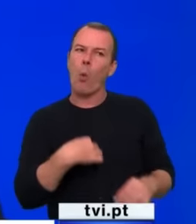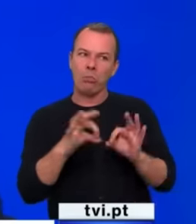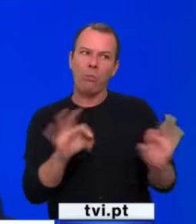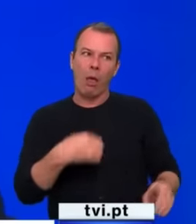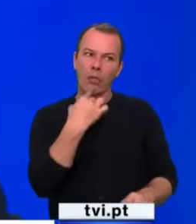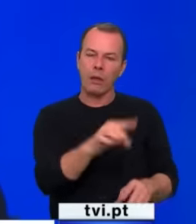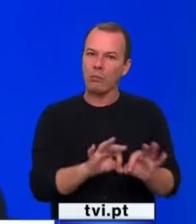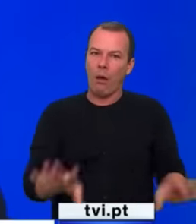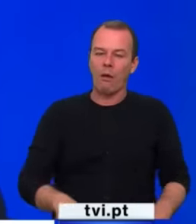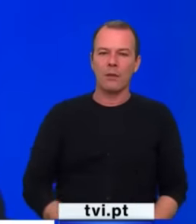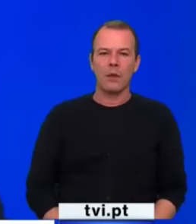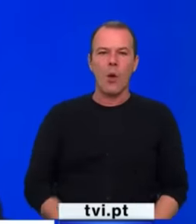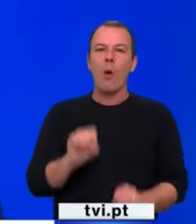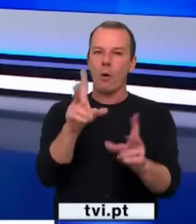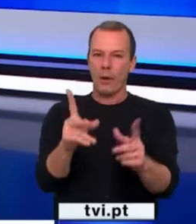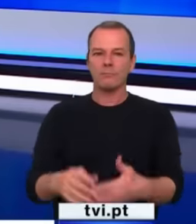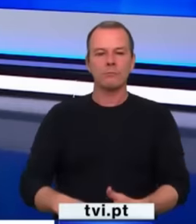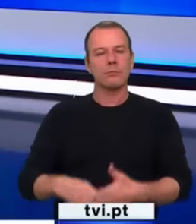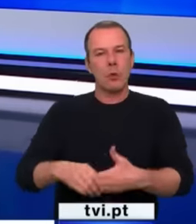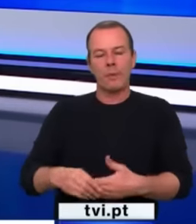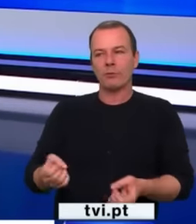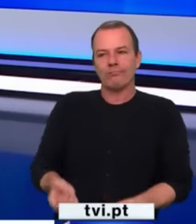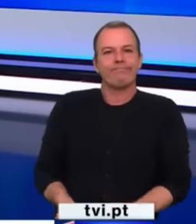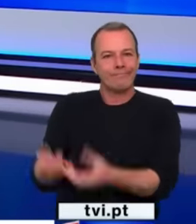Santos. Está feito esse envio de condolências? Eu não quero